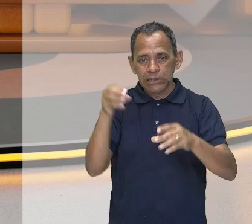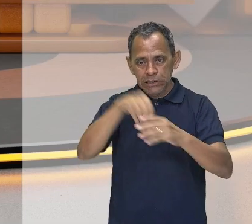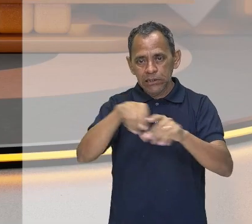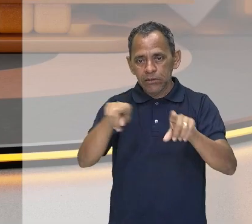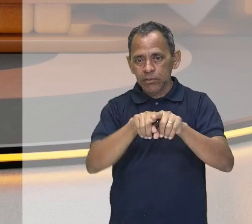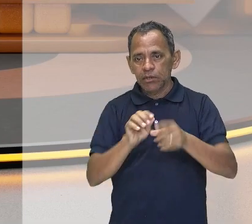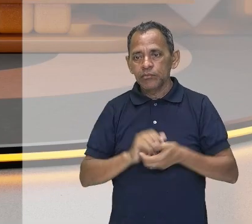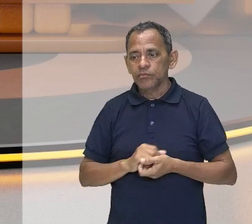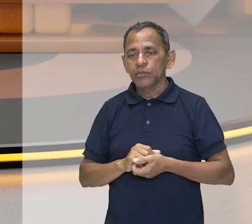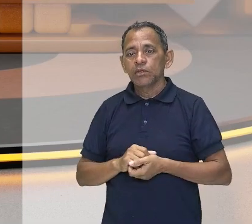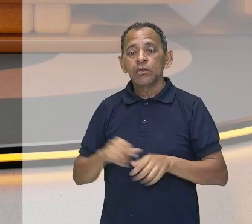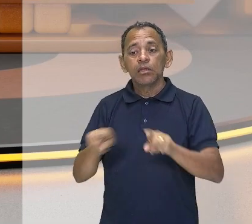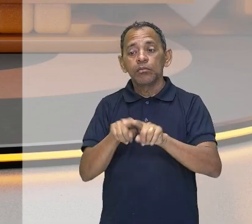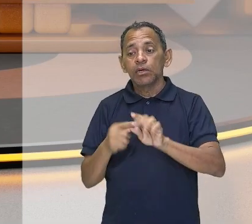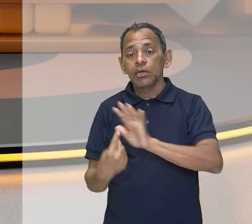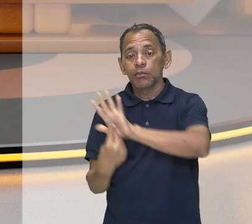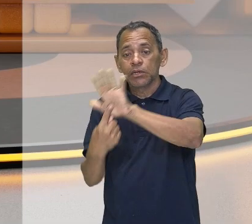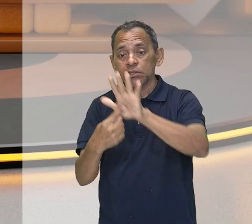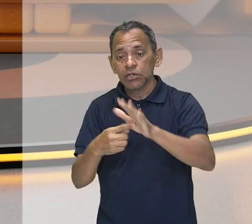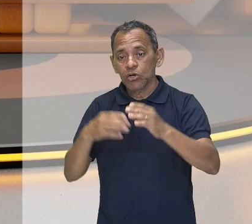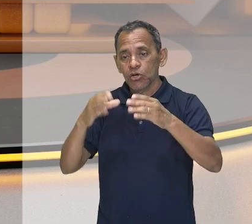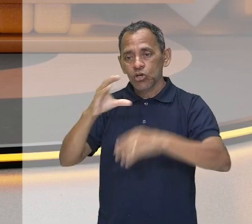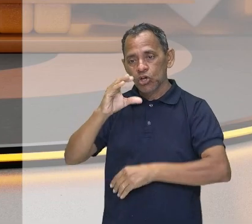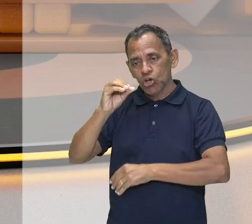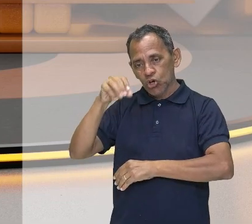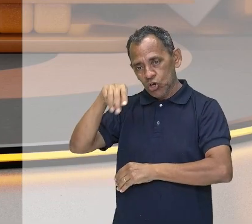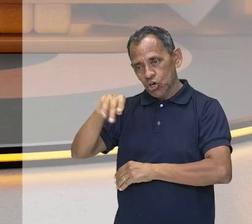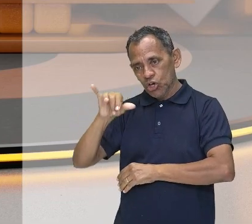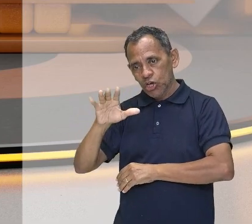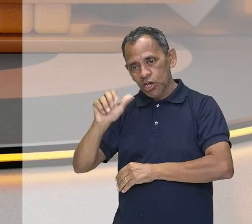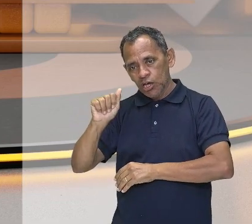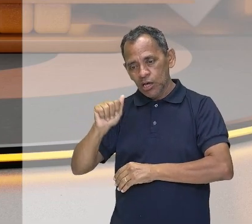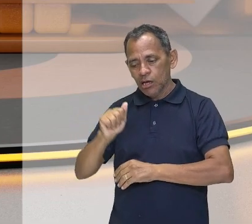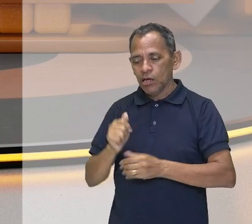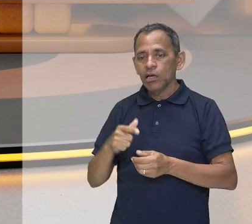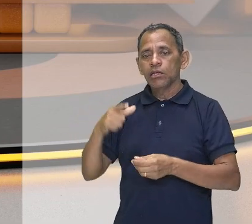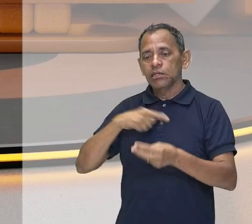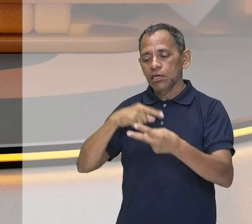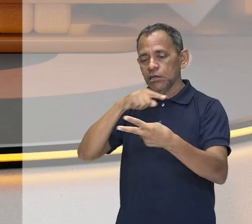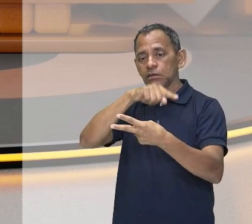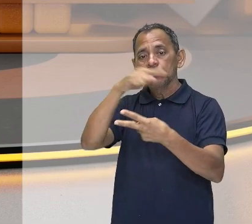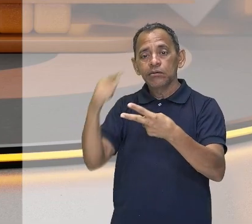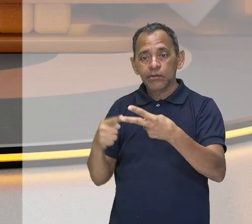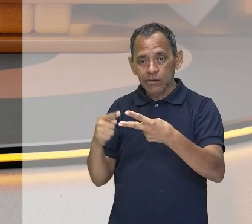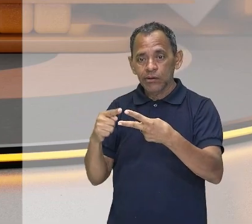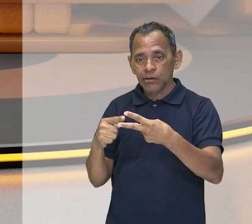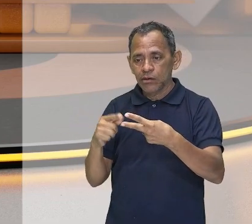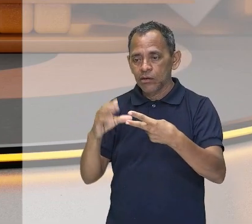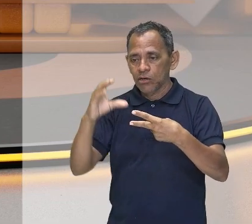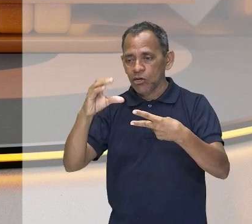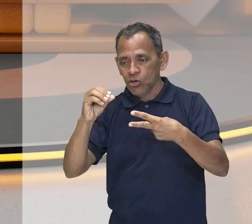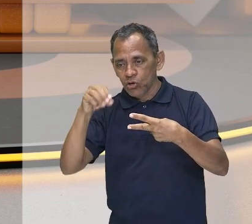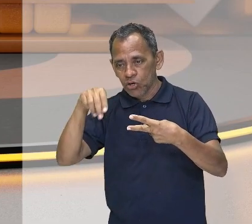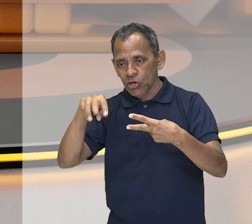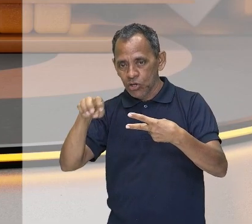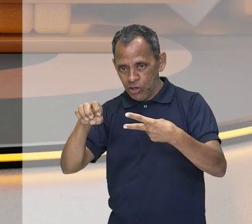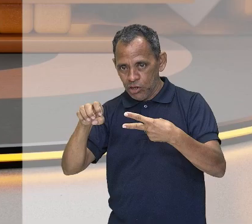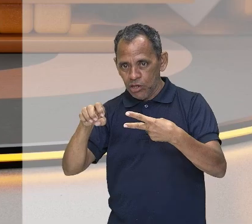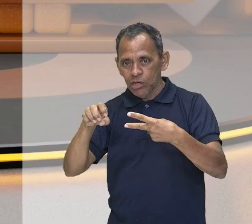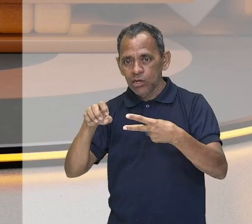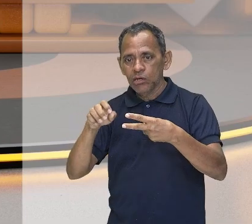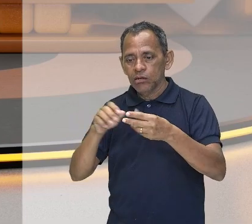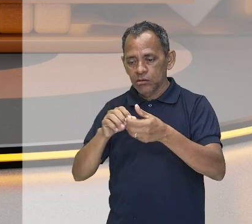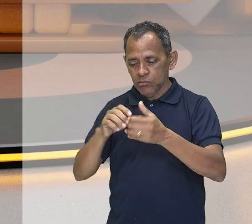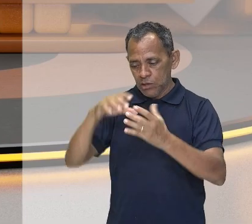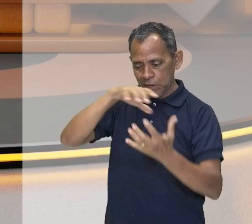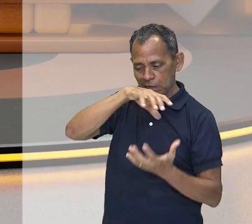aqui comigo. E na projeção cônica, a gente tem um cone envolvendo ali a superfície